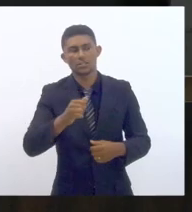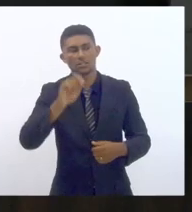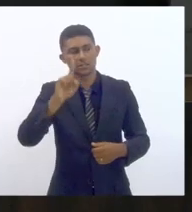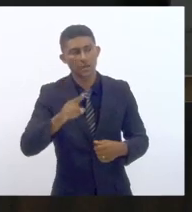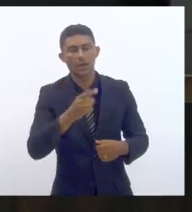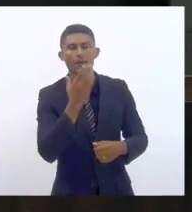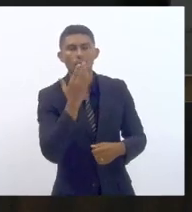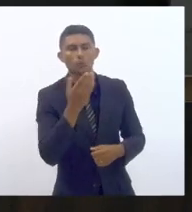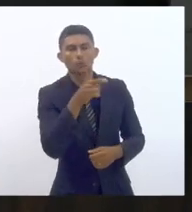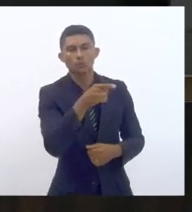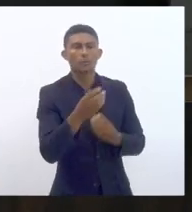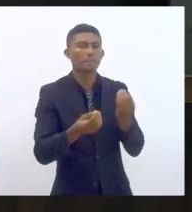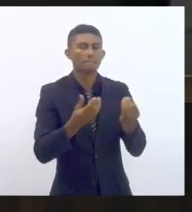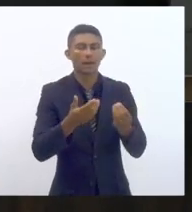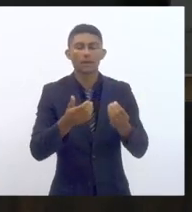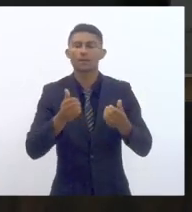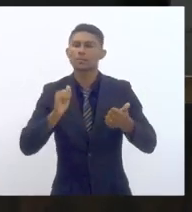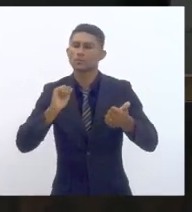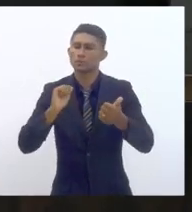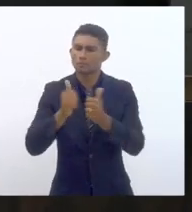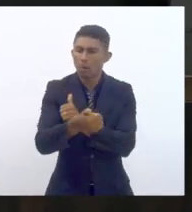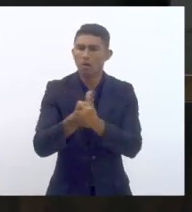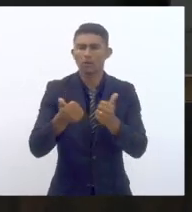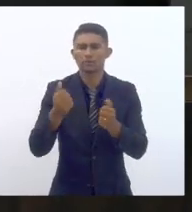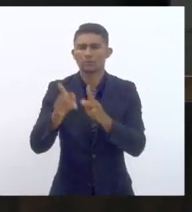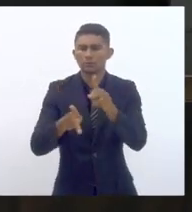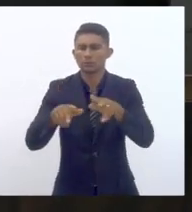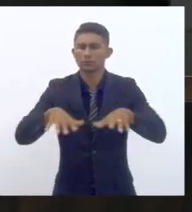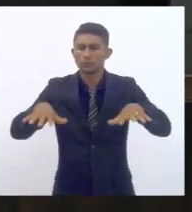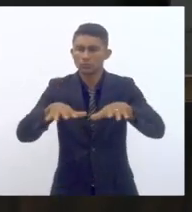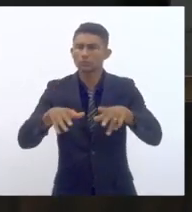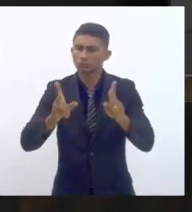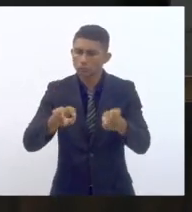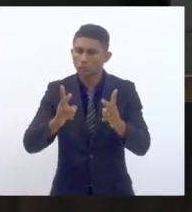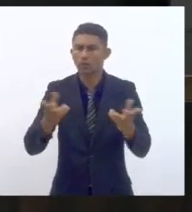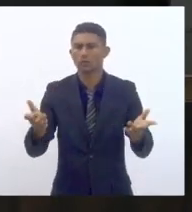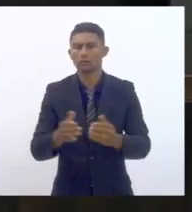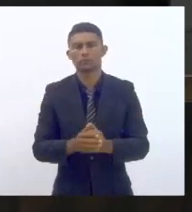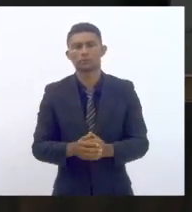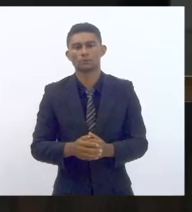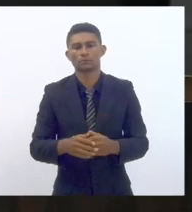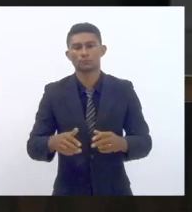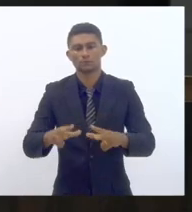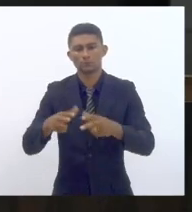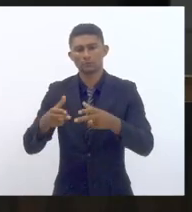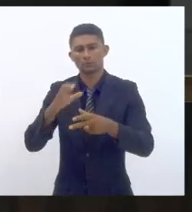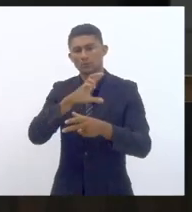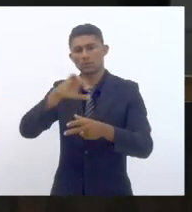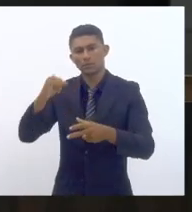prática poliesportiva, a saúde e o bem-estar de toda a população. Pendendo de pareceres das comissões de Constituição e